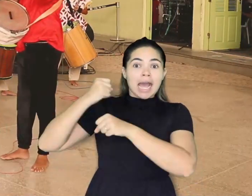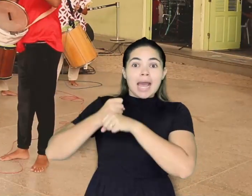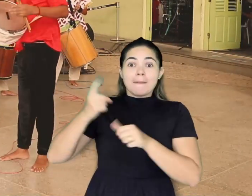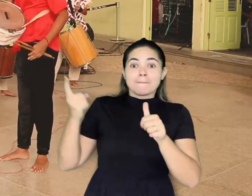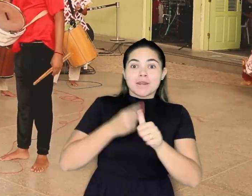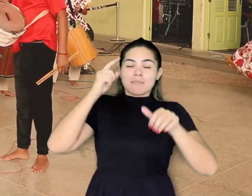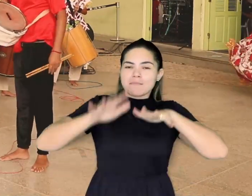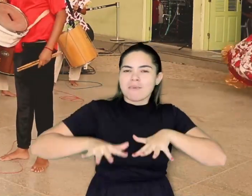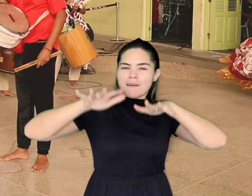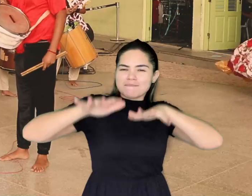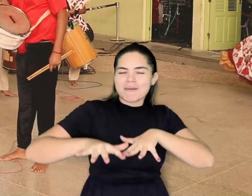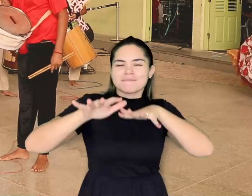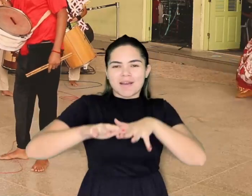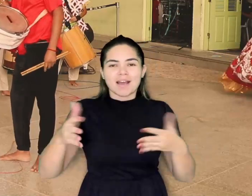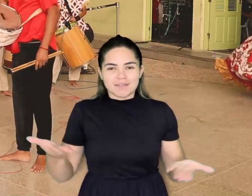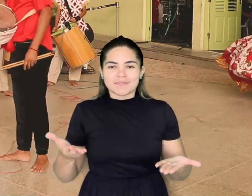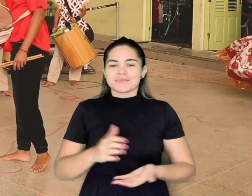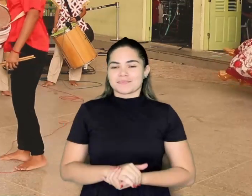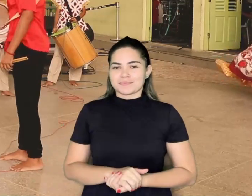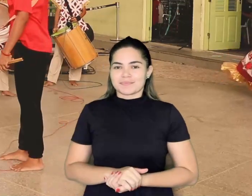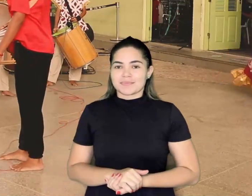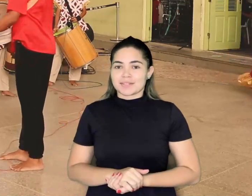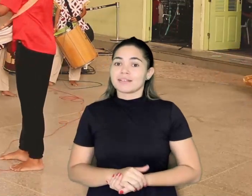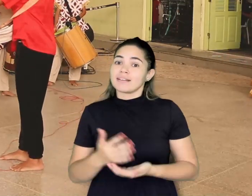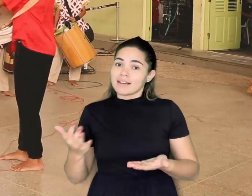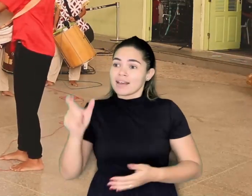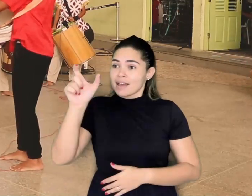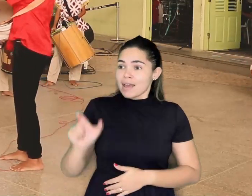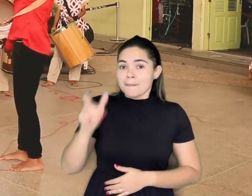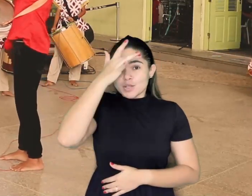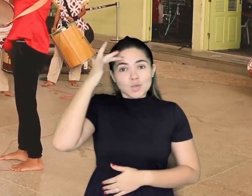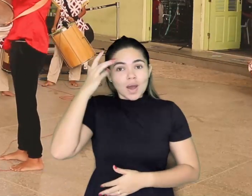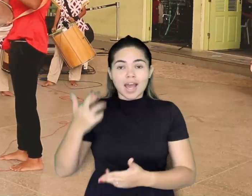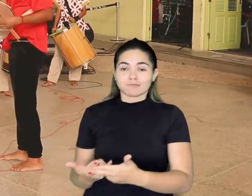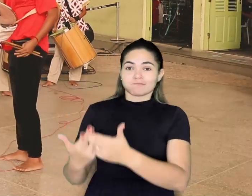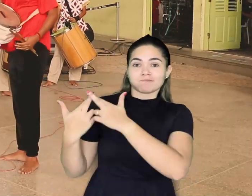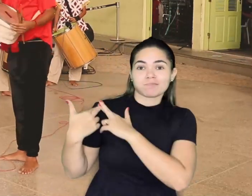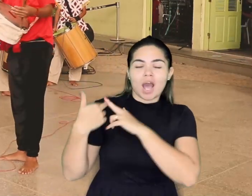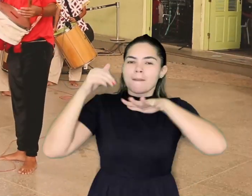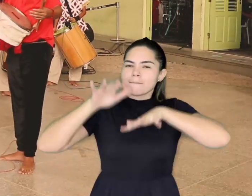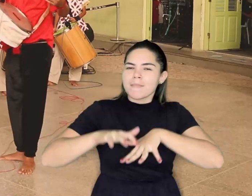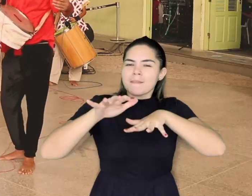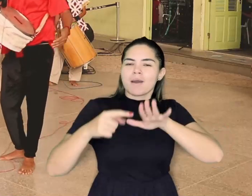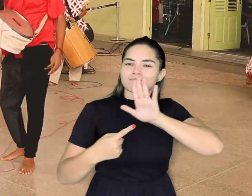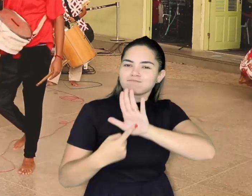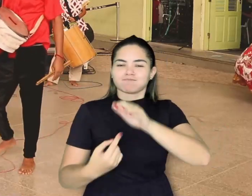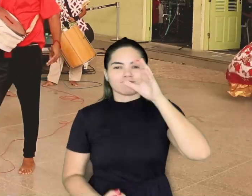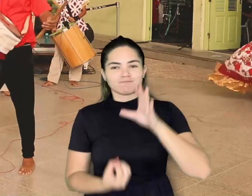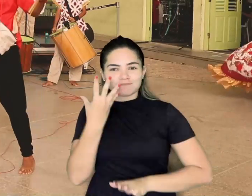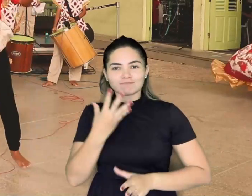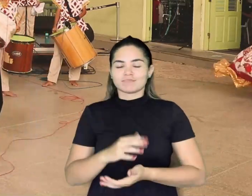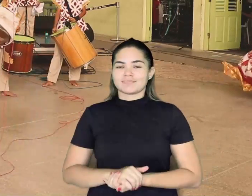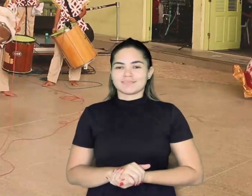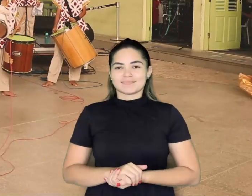primeira caminhada, nossa primeira loa. Então não podia faltar, né, gente? Quem, né, botou nosso bloco, né, nossa nação para que